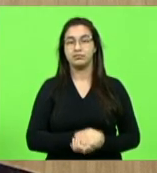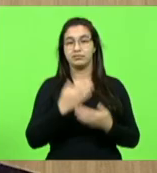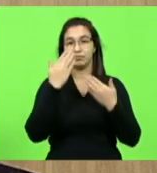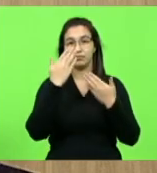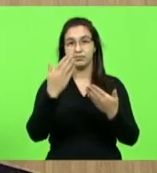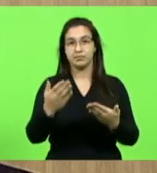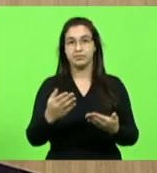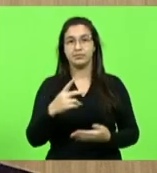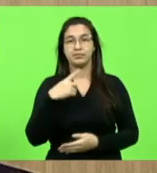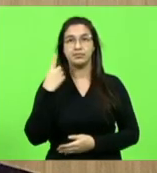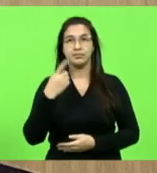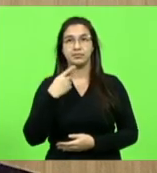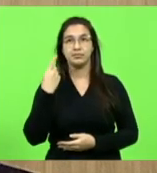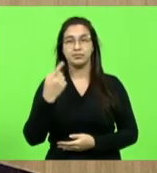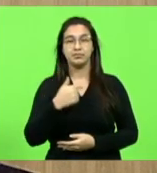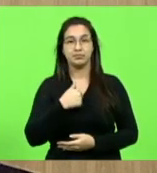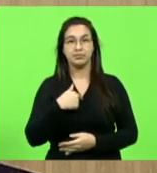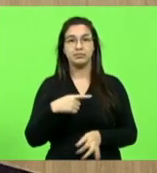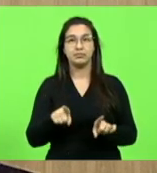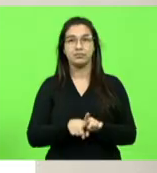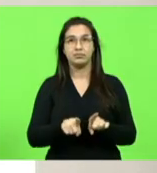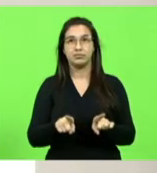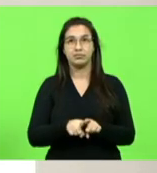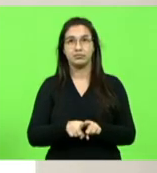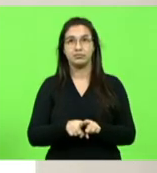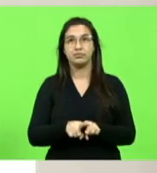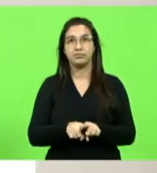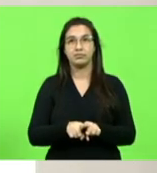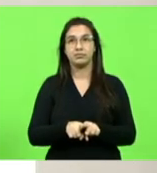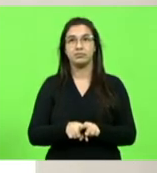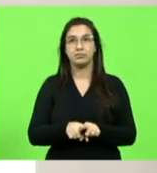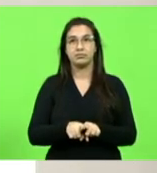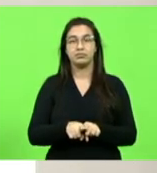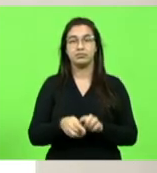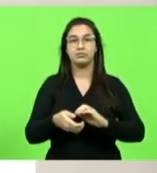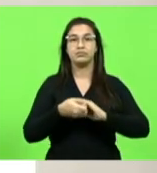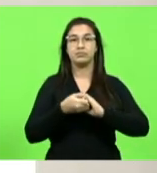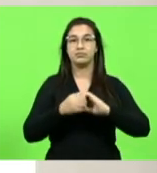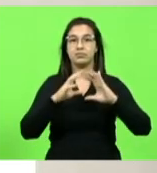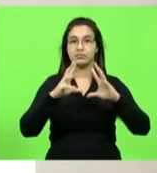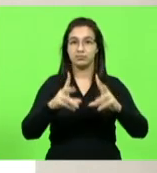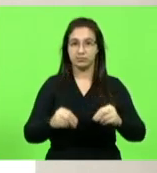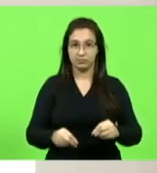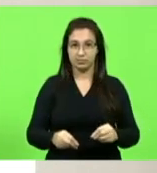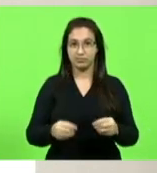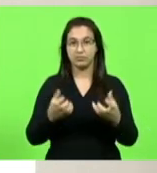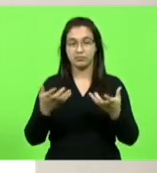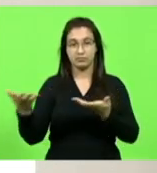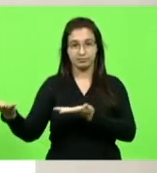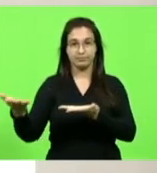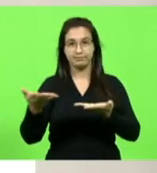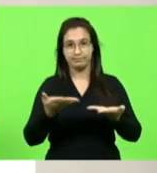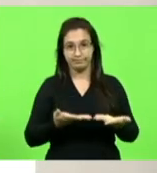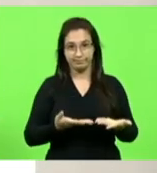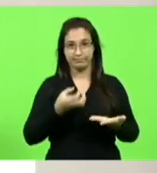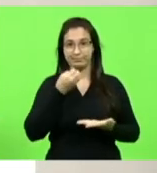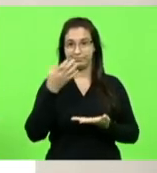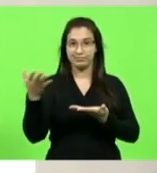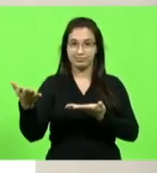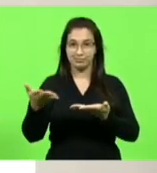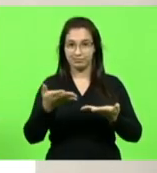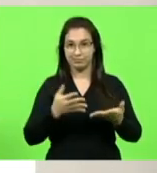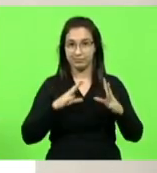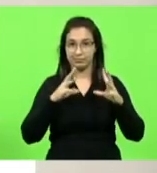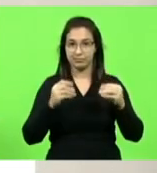Obrigado, deputado. Eu também, só para concluir, também cumprimento todos e desejo boas-vindas a